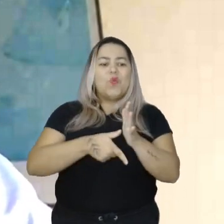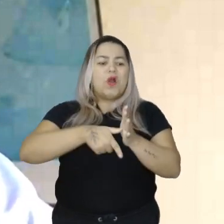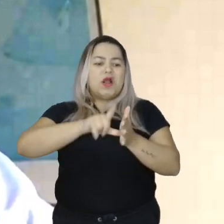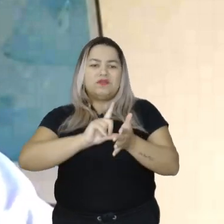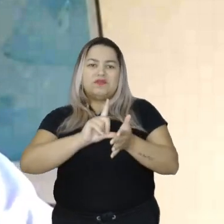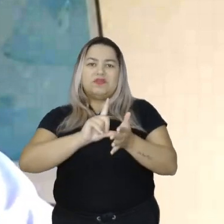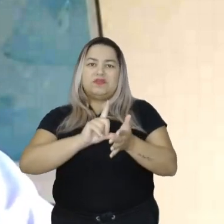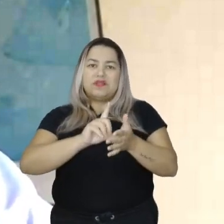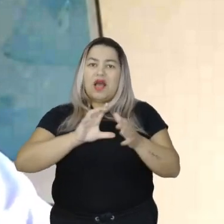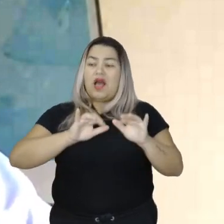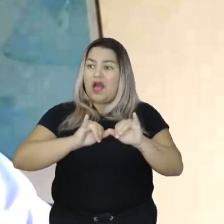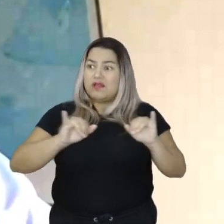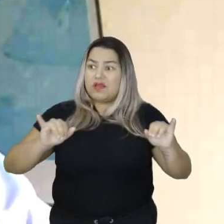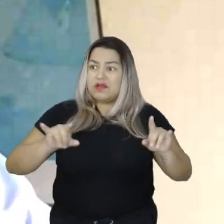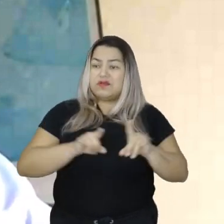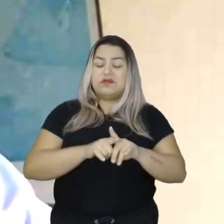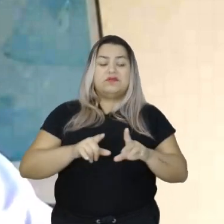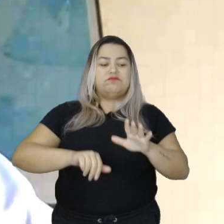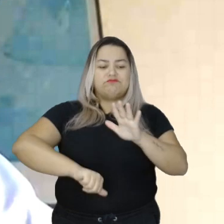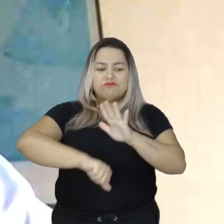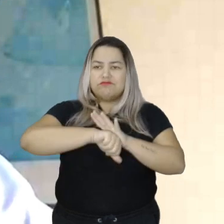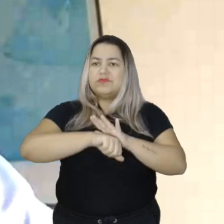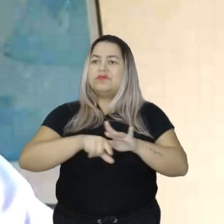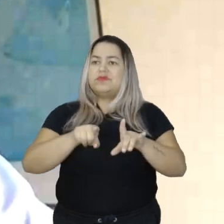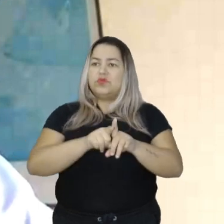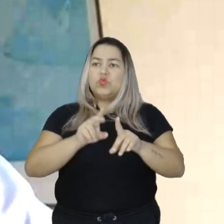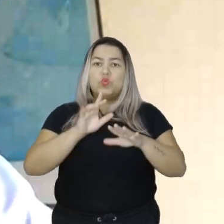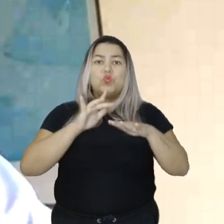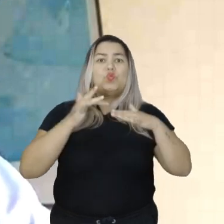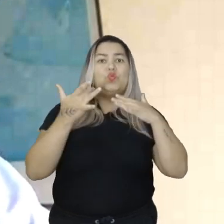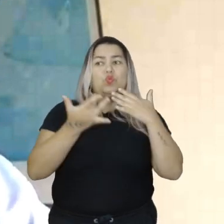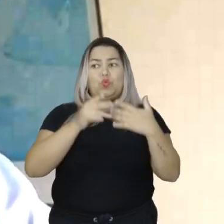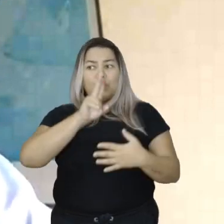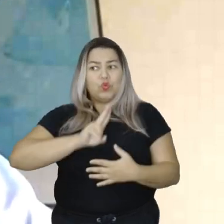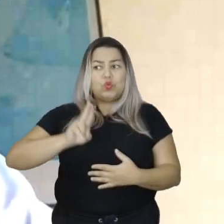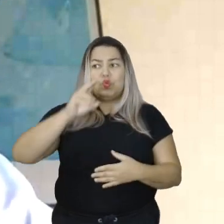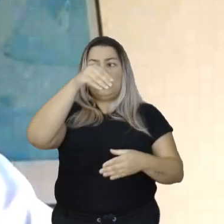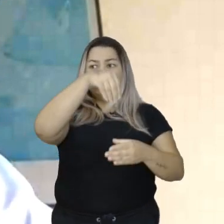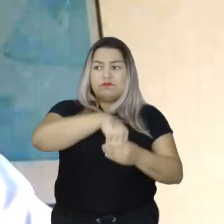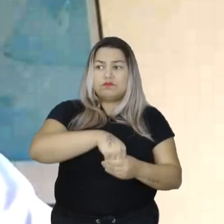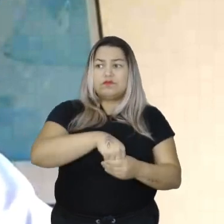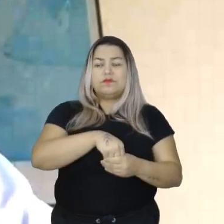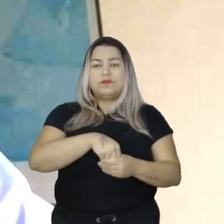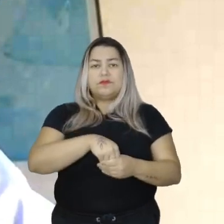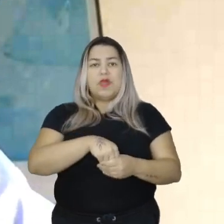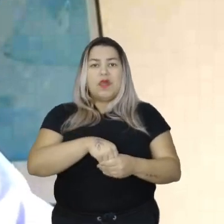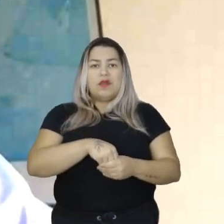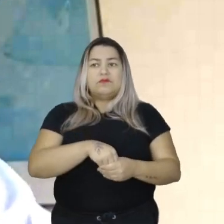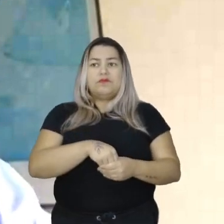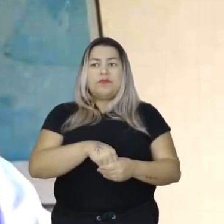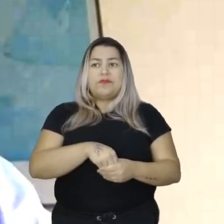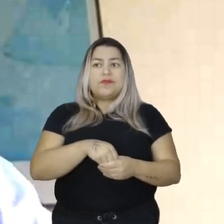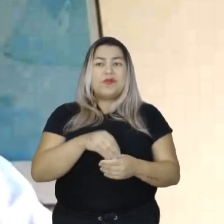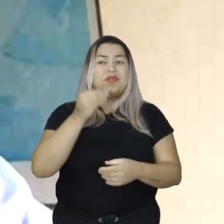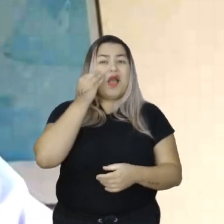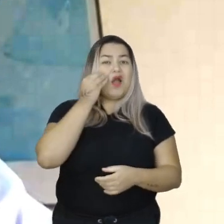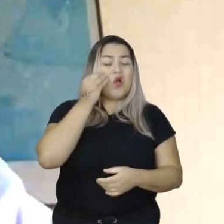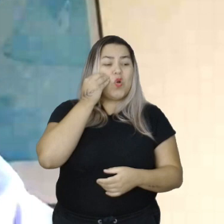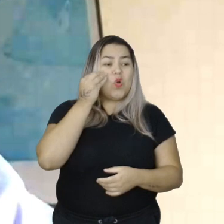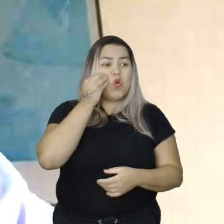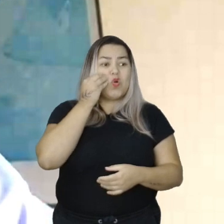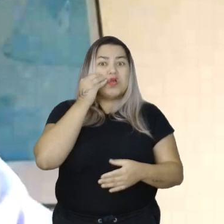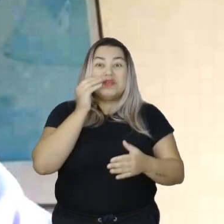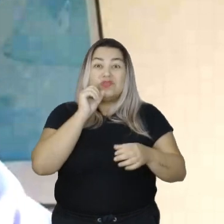campanha, crimes, né, na área do uso das redes sociais, crimes como a tentativa de bloquear